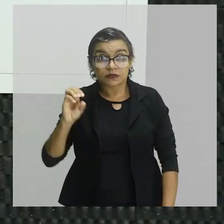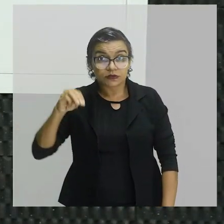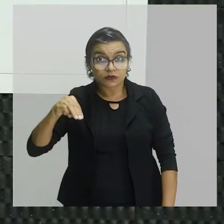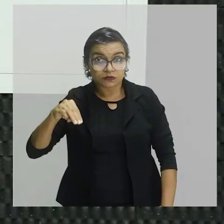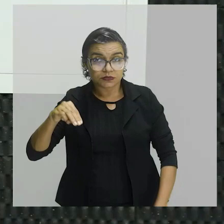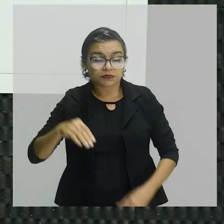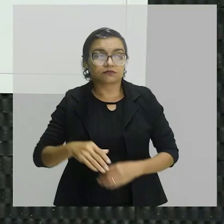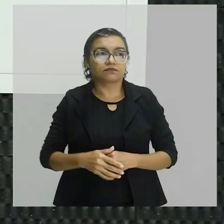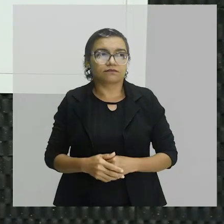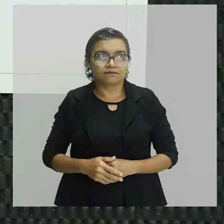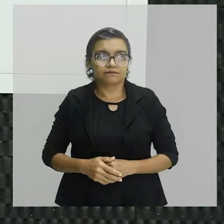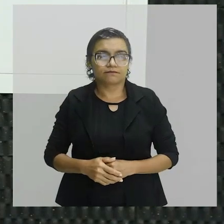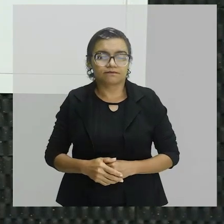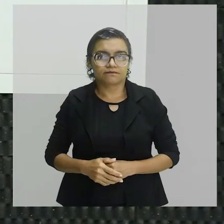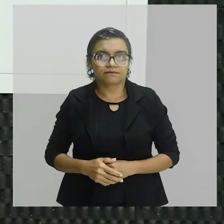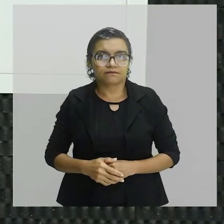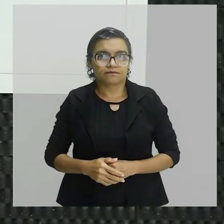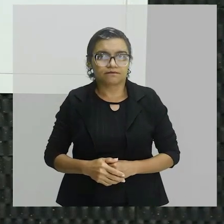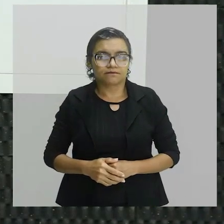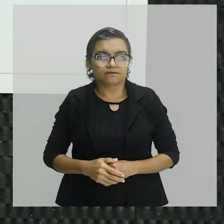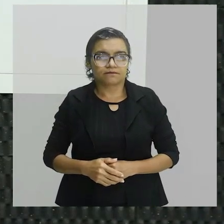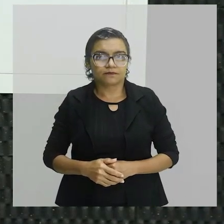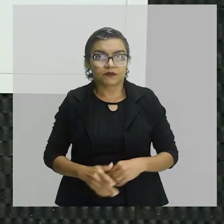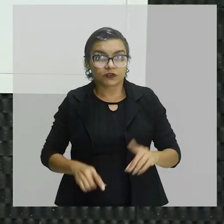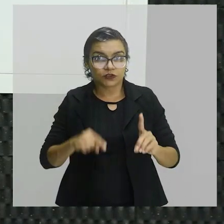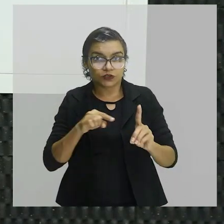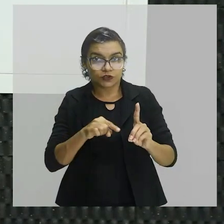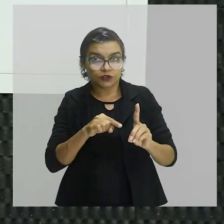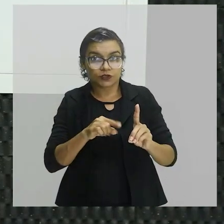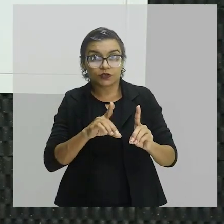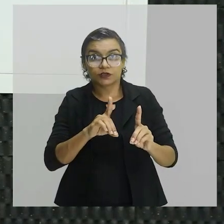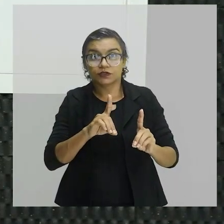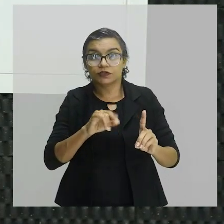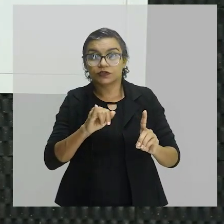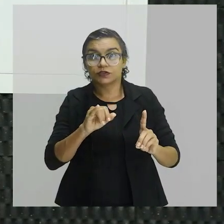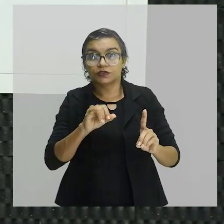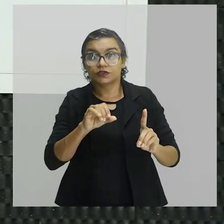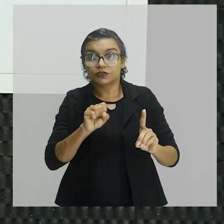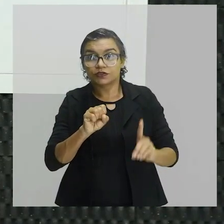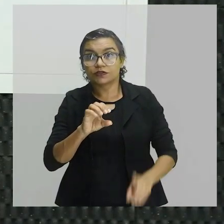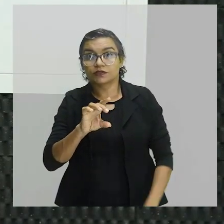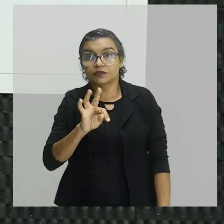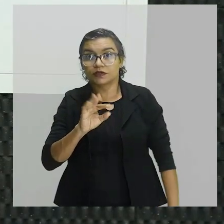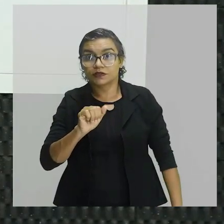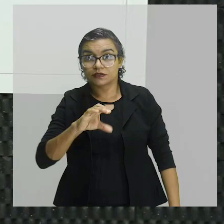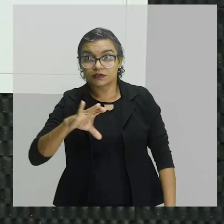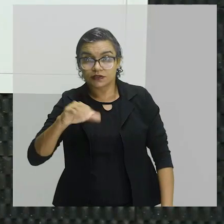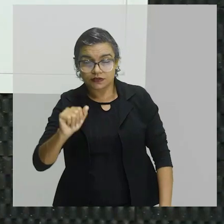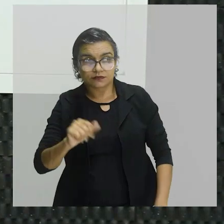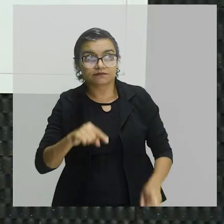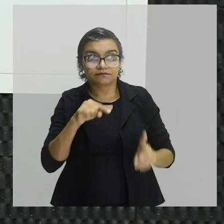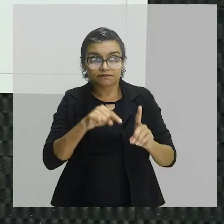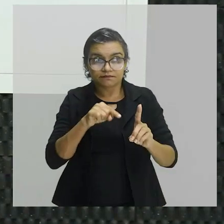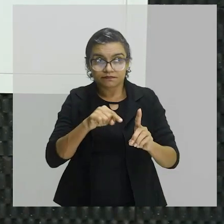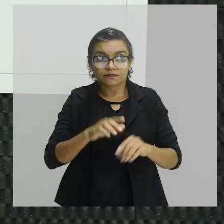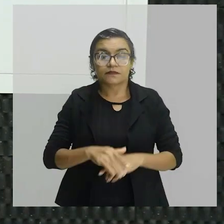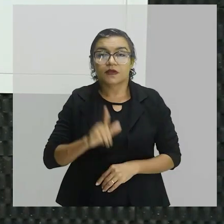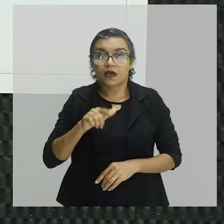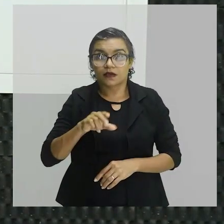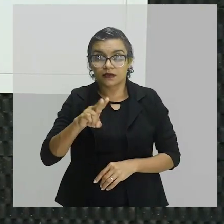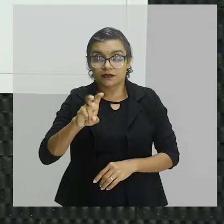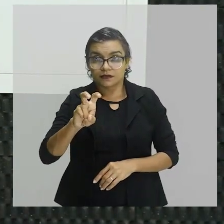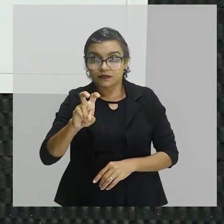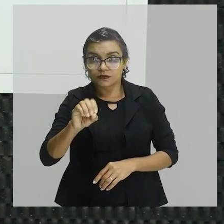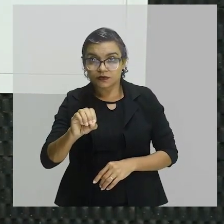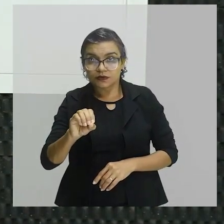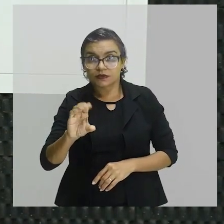aqui de D, distância percorrida pelo carro. Então, é 50